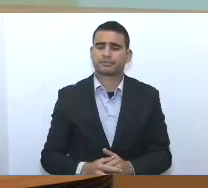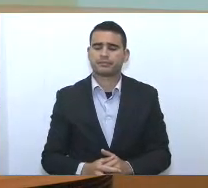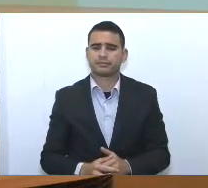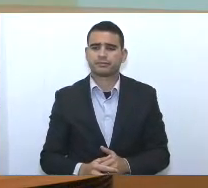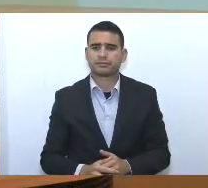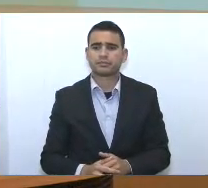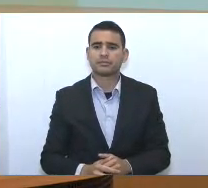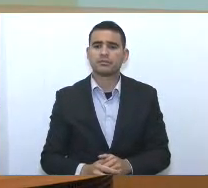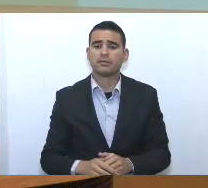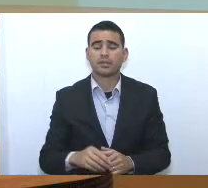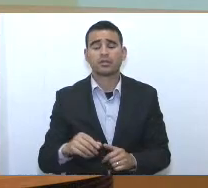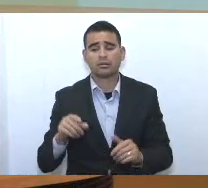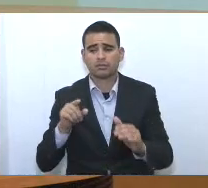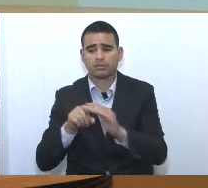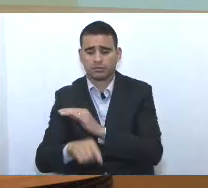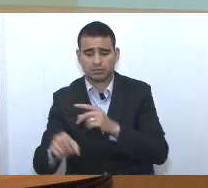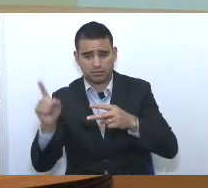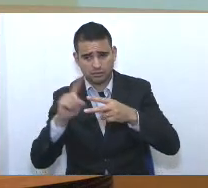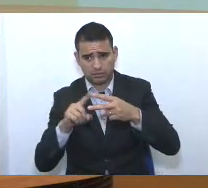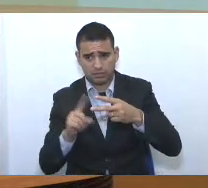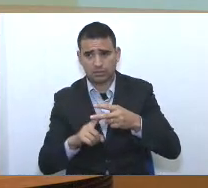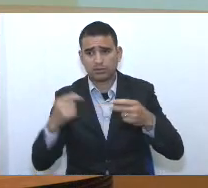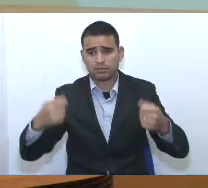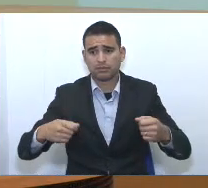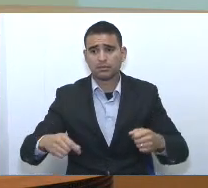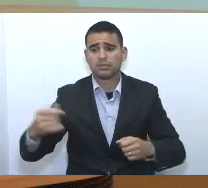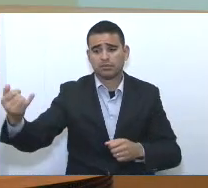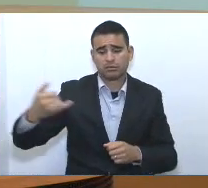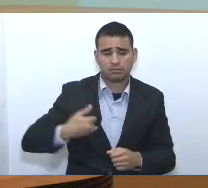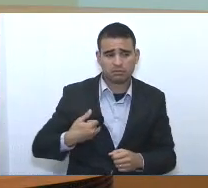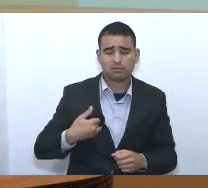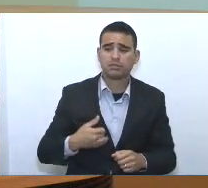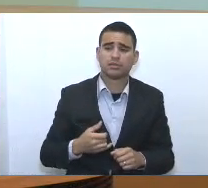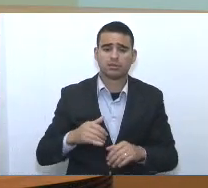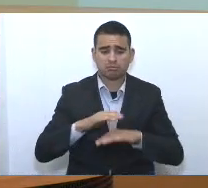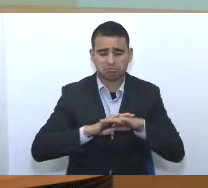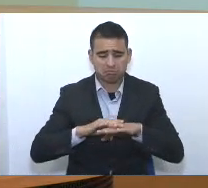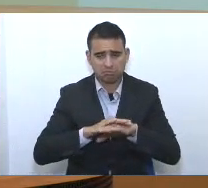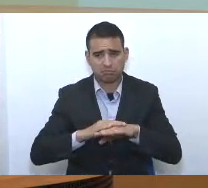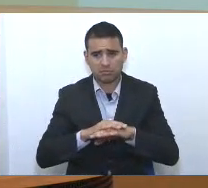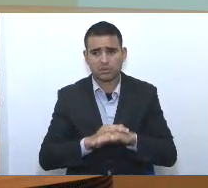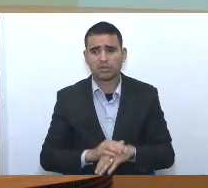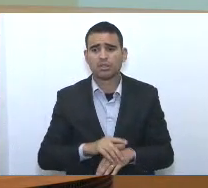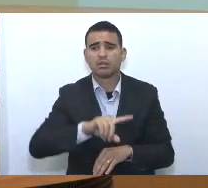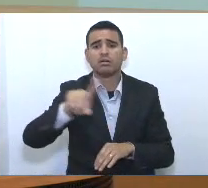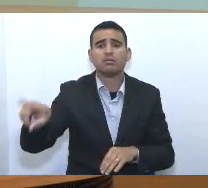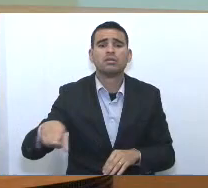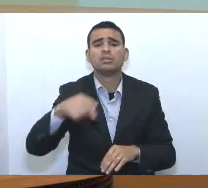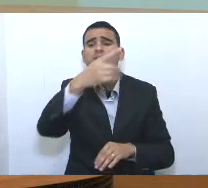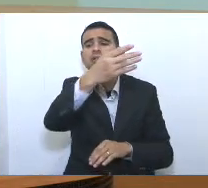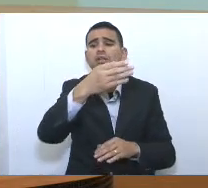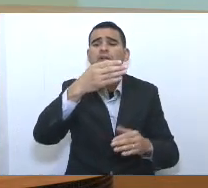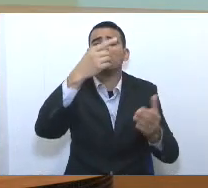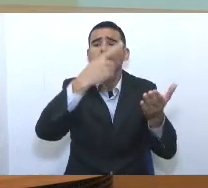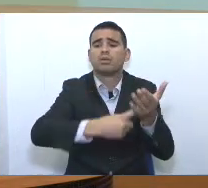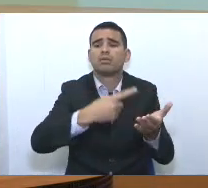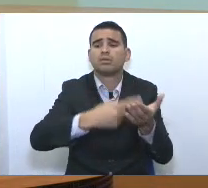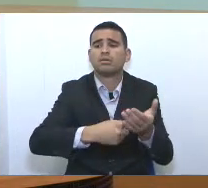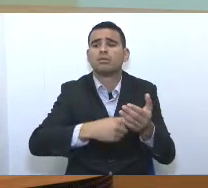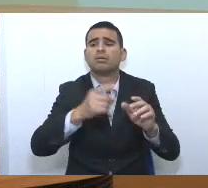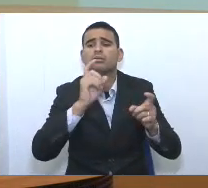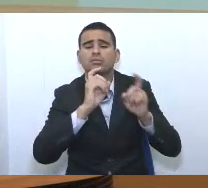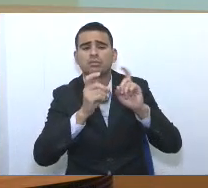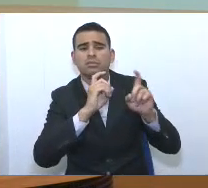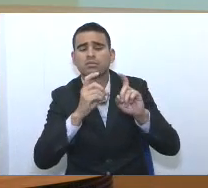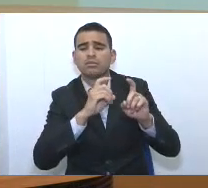processo de legalização. E qual é o acordo que está sendo conversado com Walter Luongo e o Daniel Imobiliário Continental,